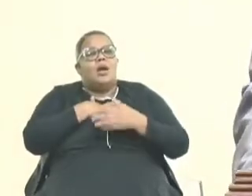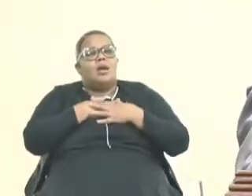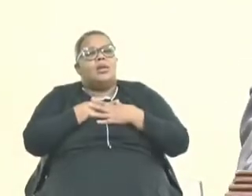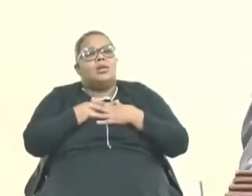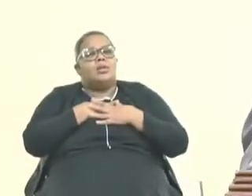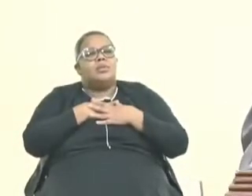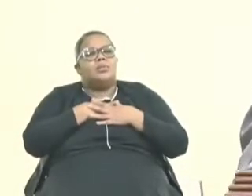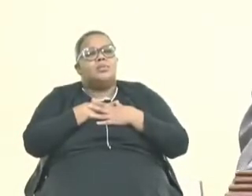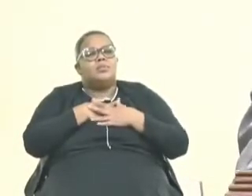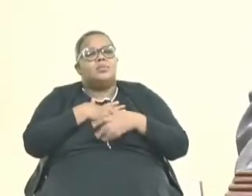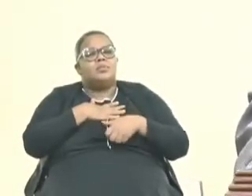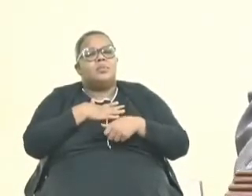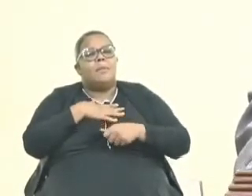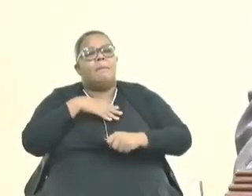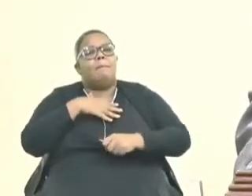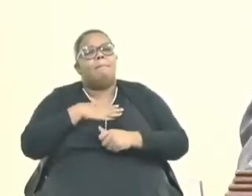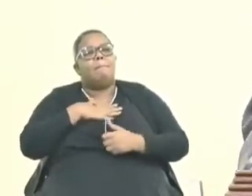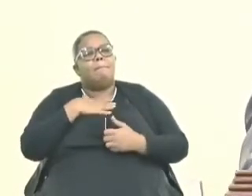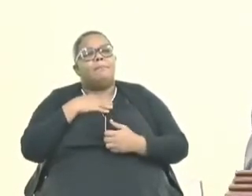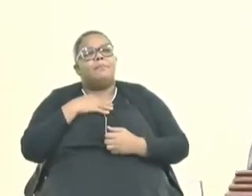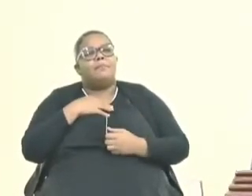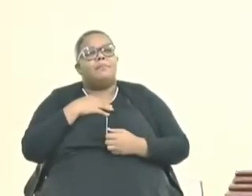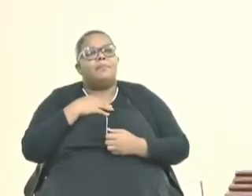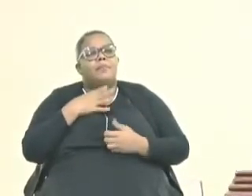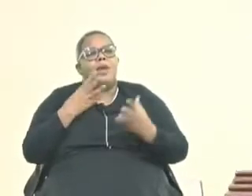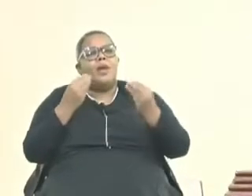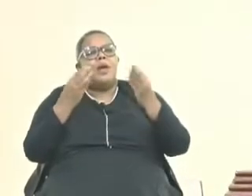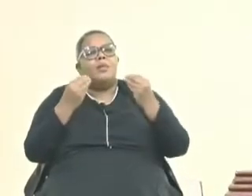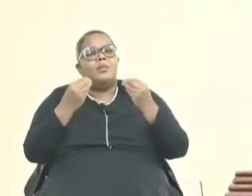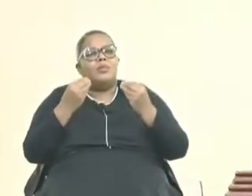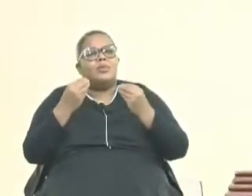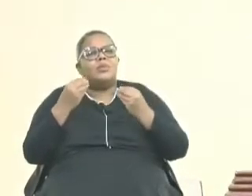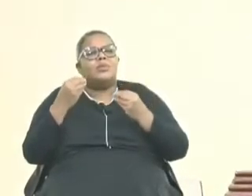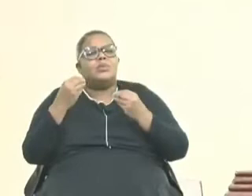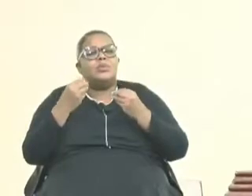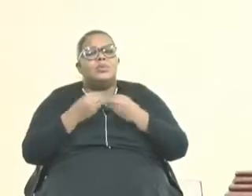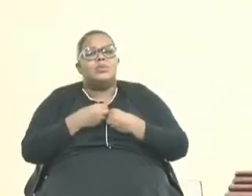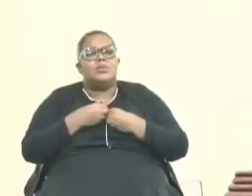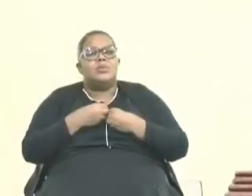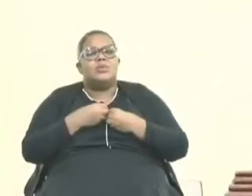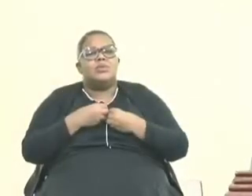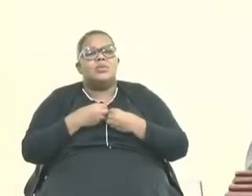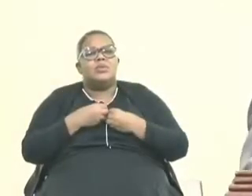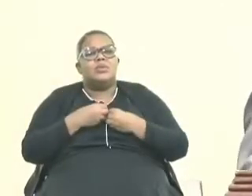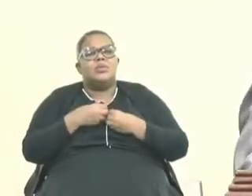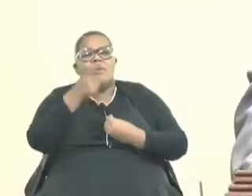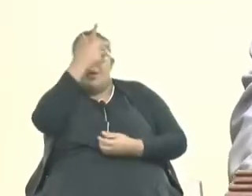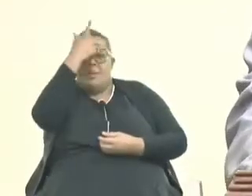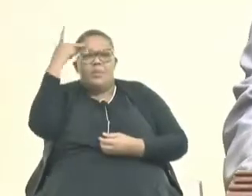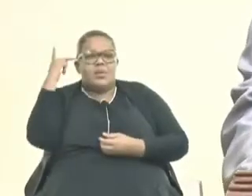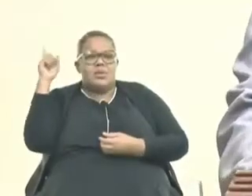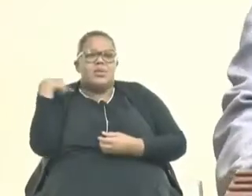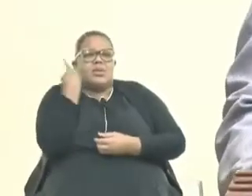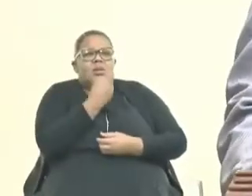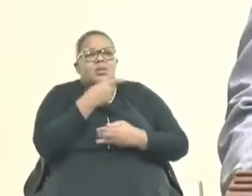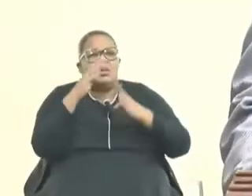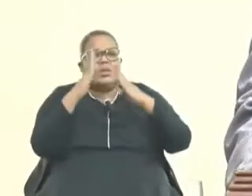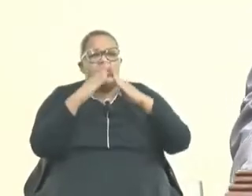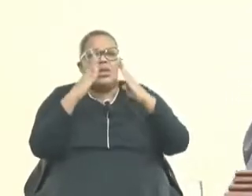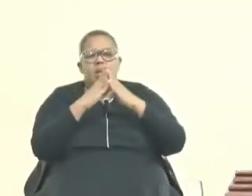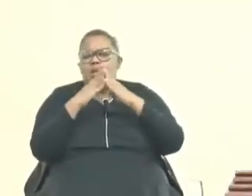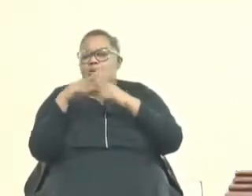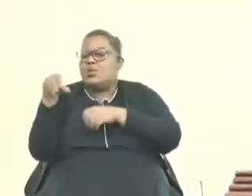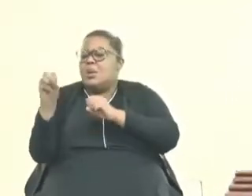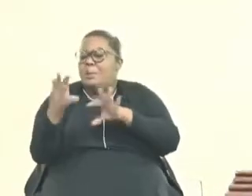gente ministrando em muitas das nossas Igrejas são as pessoas que me